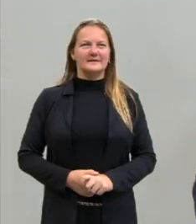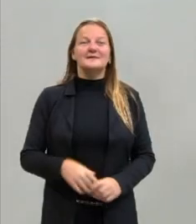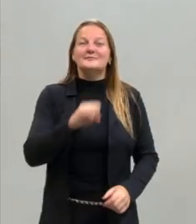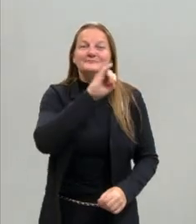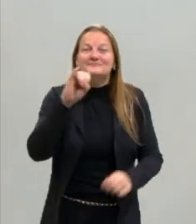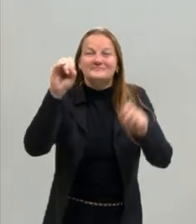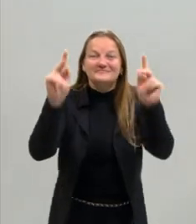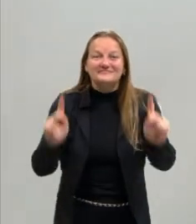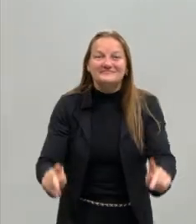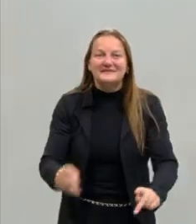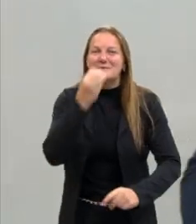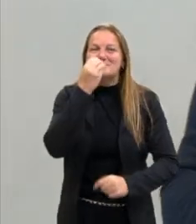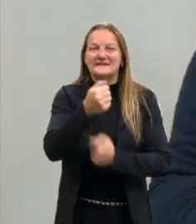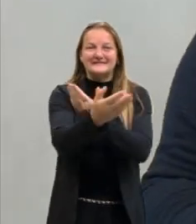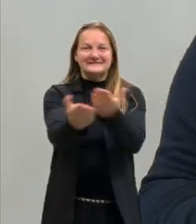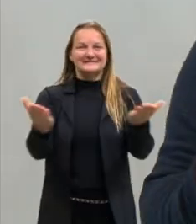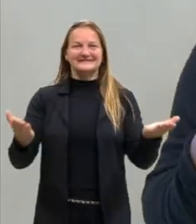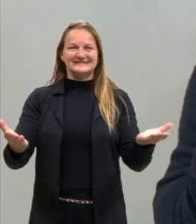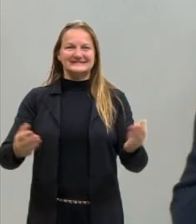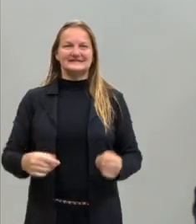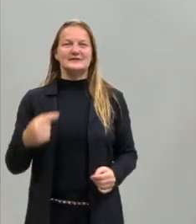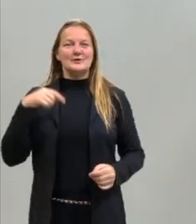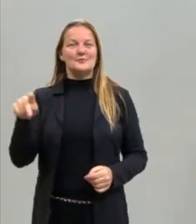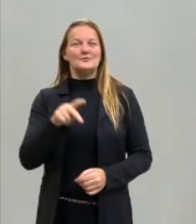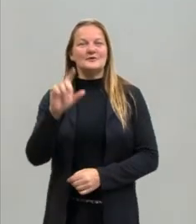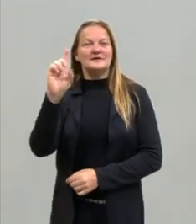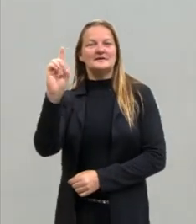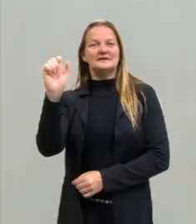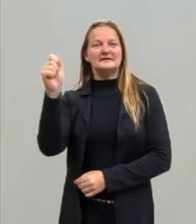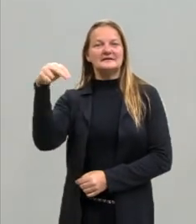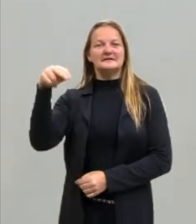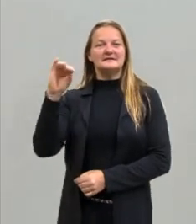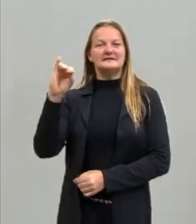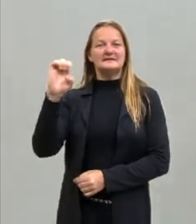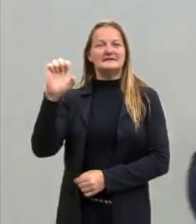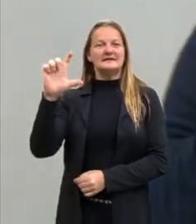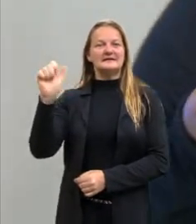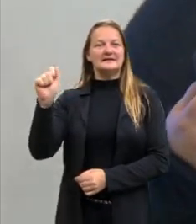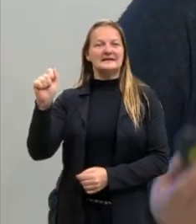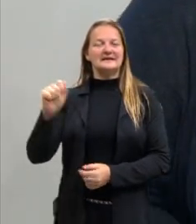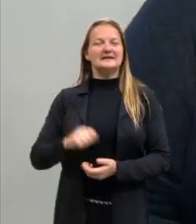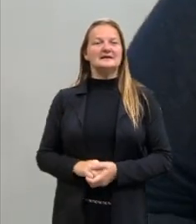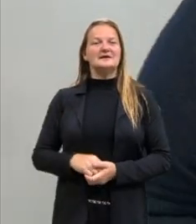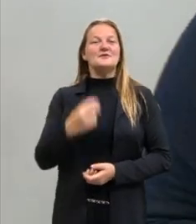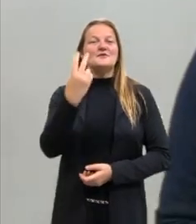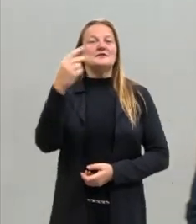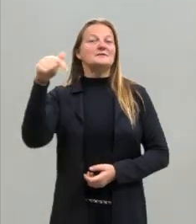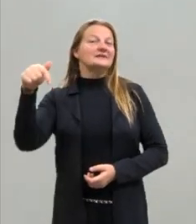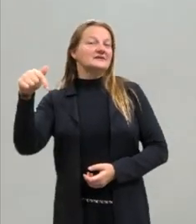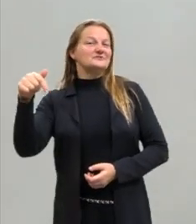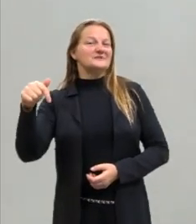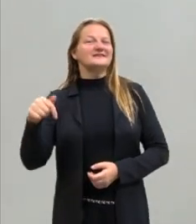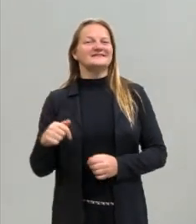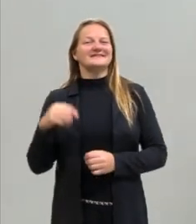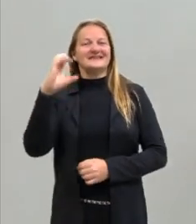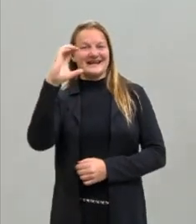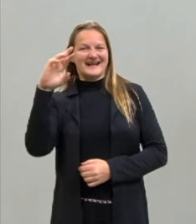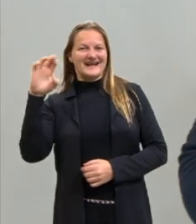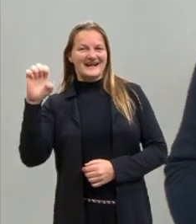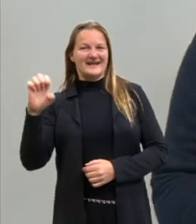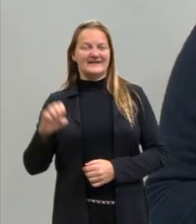o Olá pessoal tudo bem com vocês eu sou professora Daniela só da 27ª cre